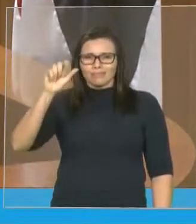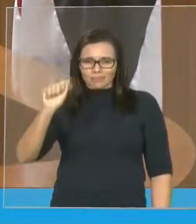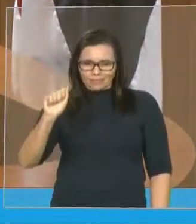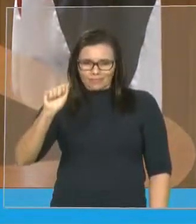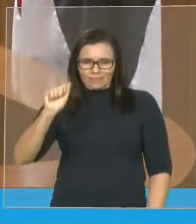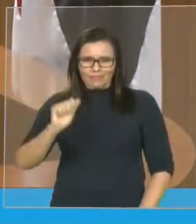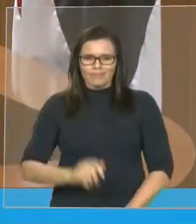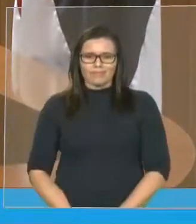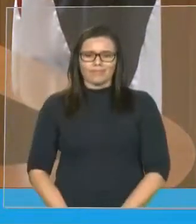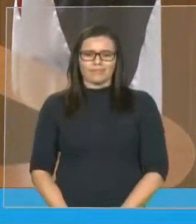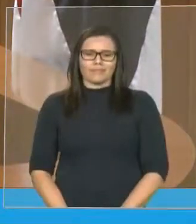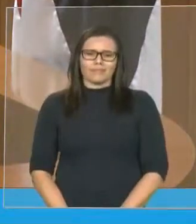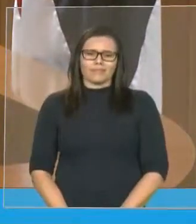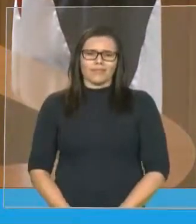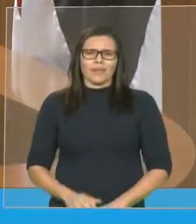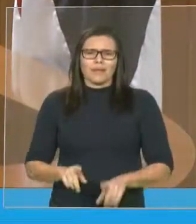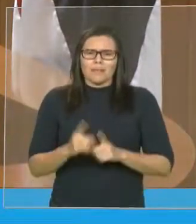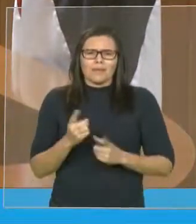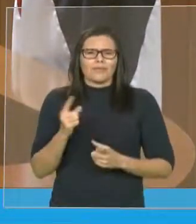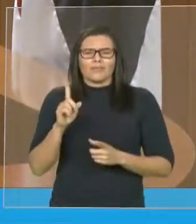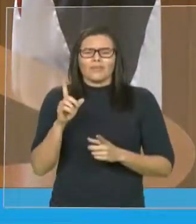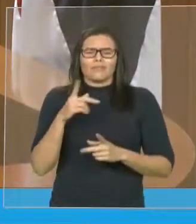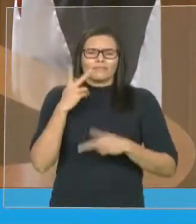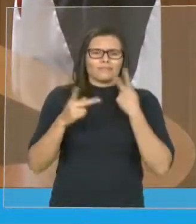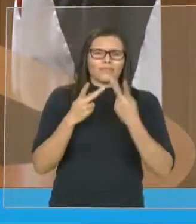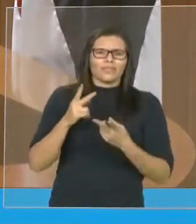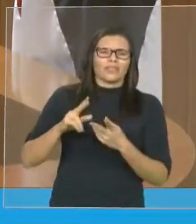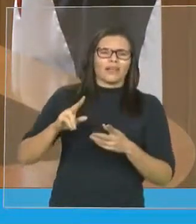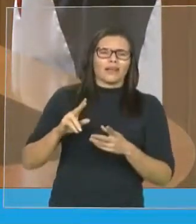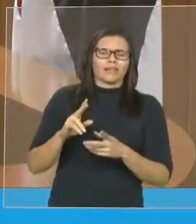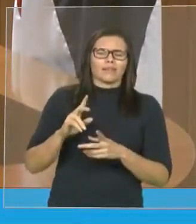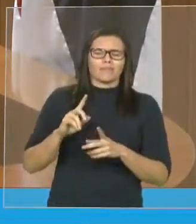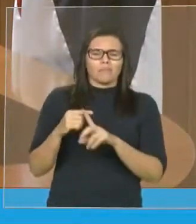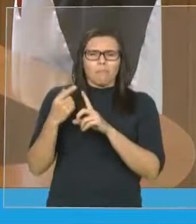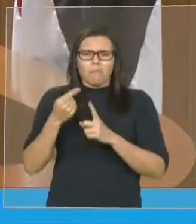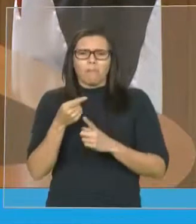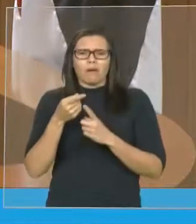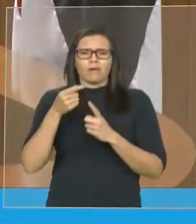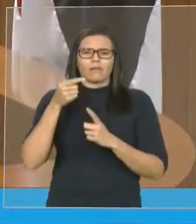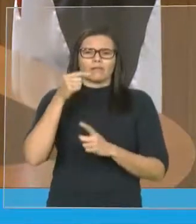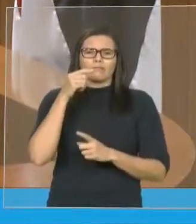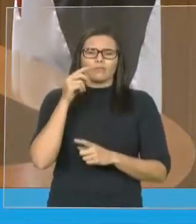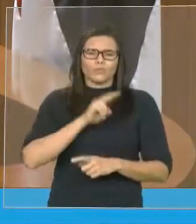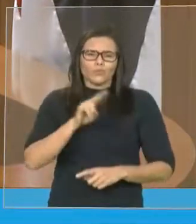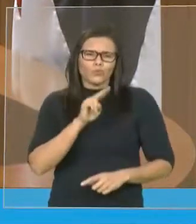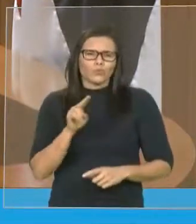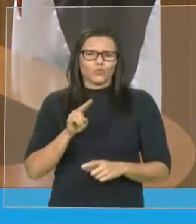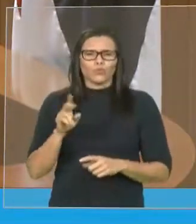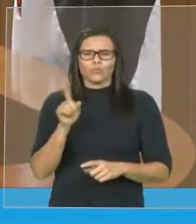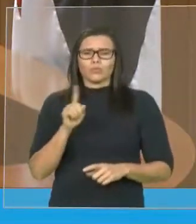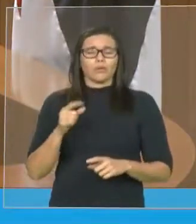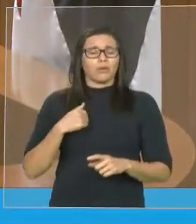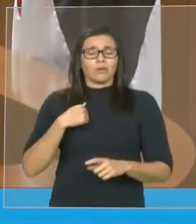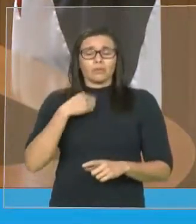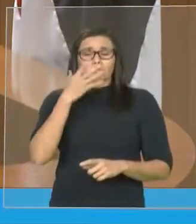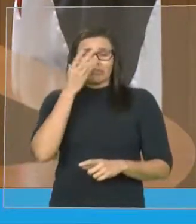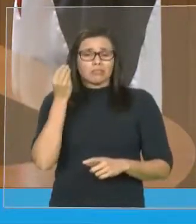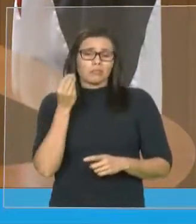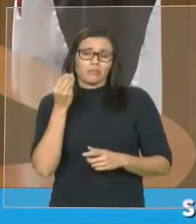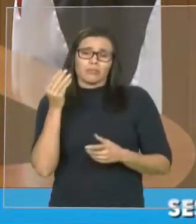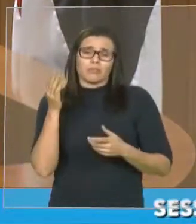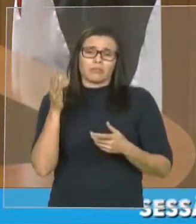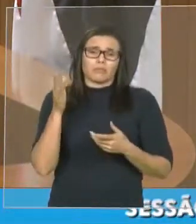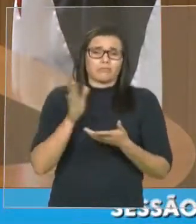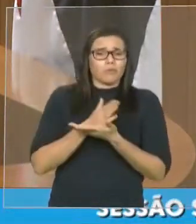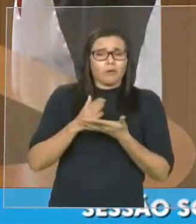Pois bem, então, digo que o TCE em Ação, que estimula ideias e projetos do corpo